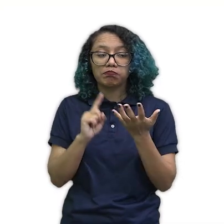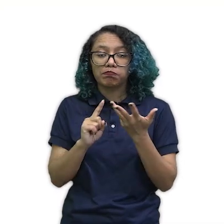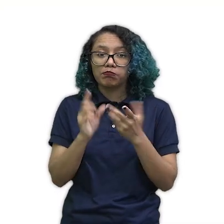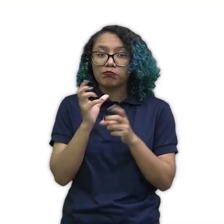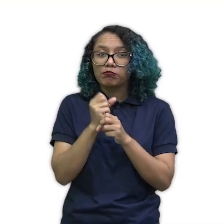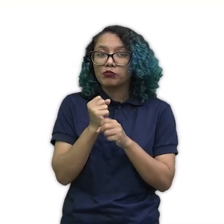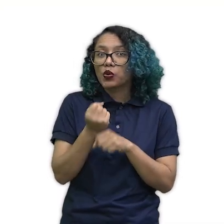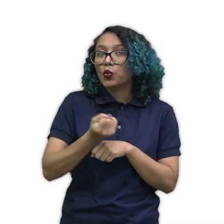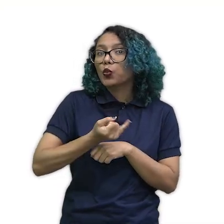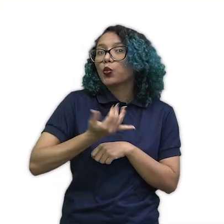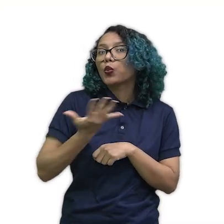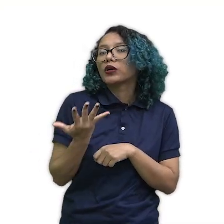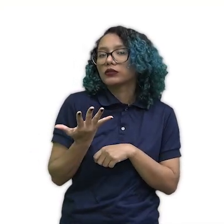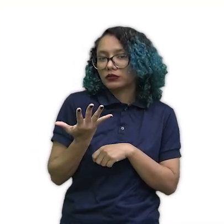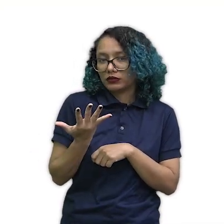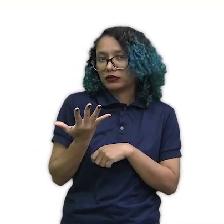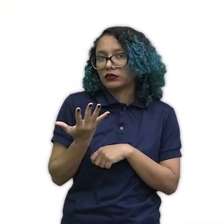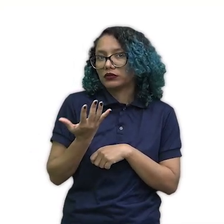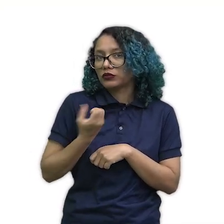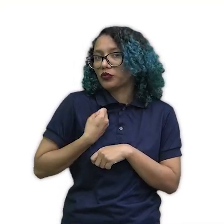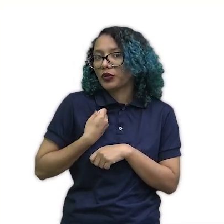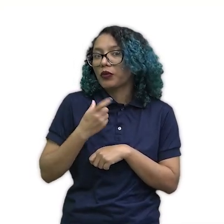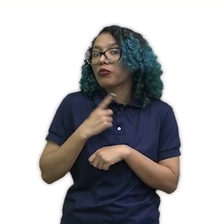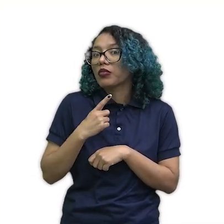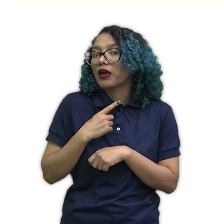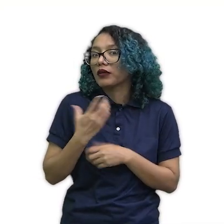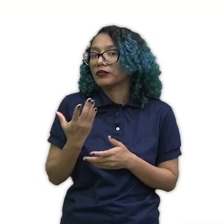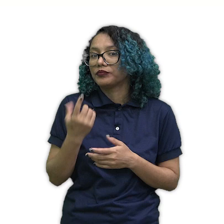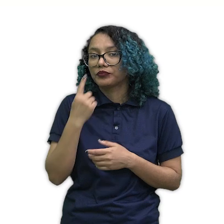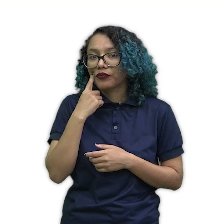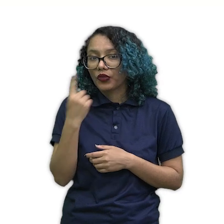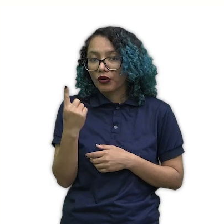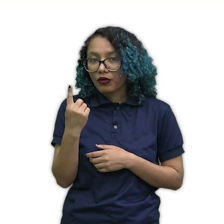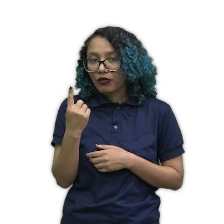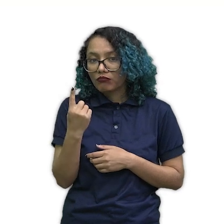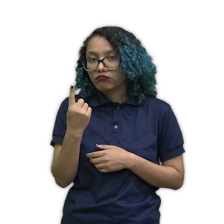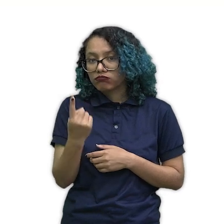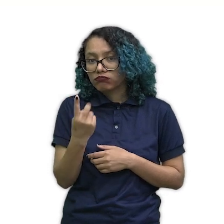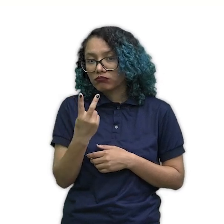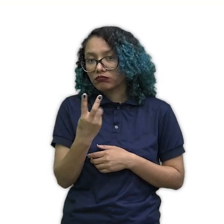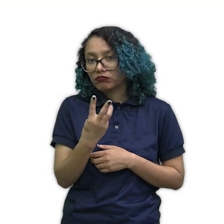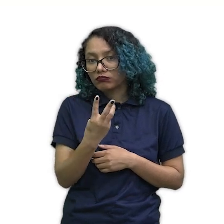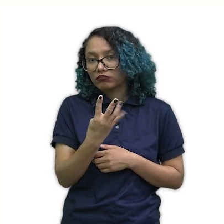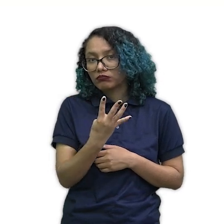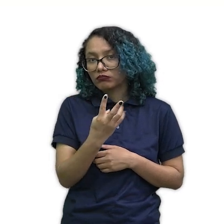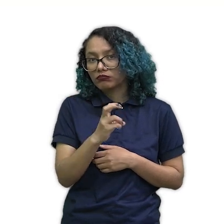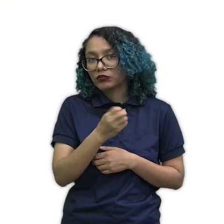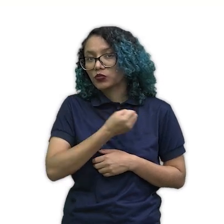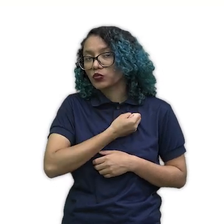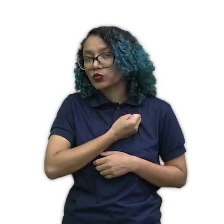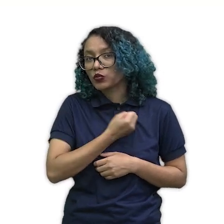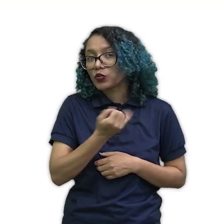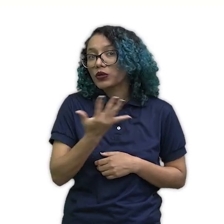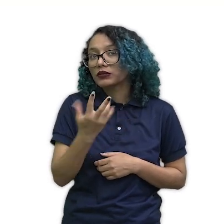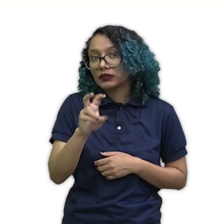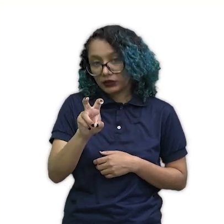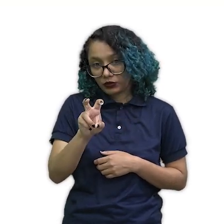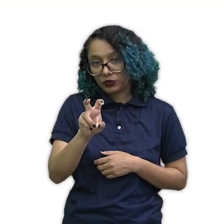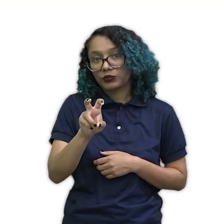conjunto. Então, aqui é lógico que nós temos 1, 2, 3, 4, 5 elementos.